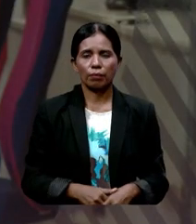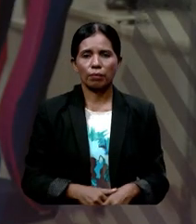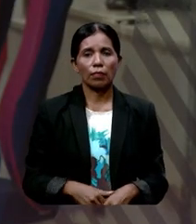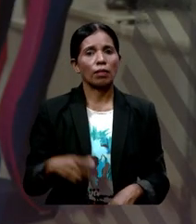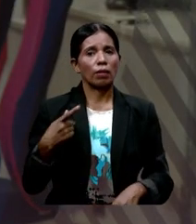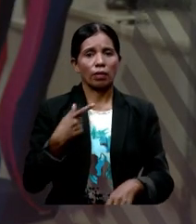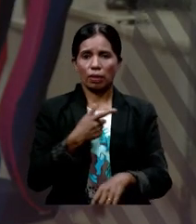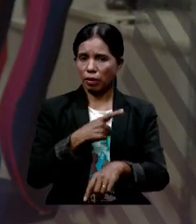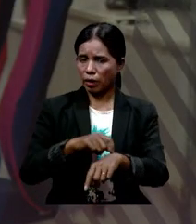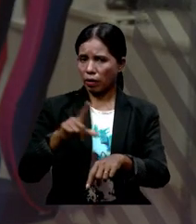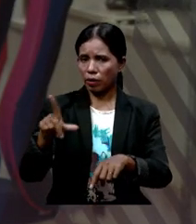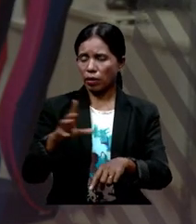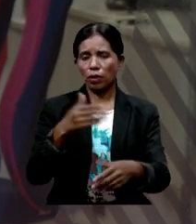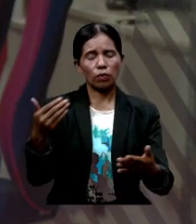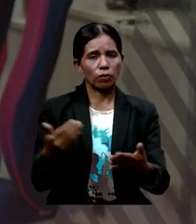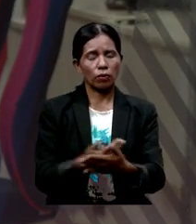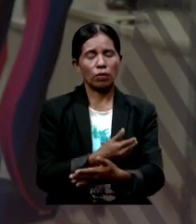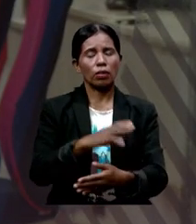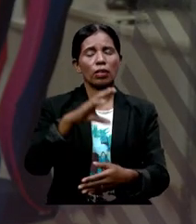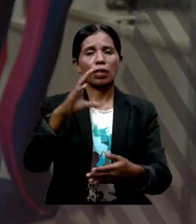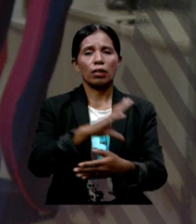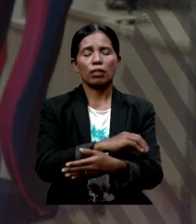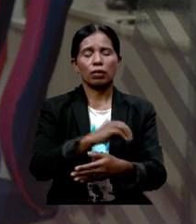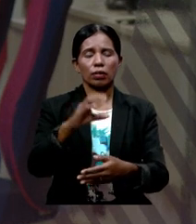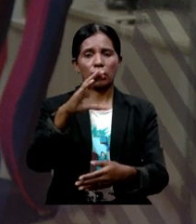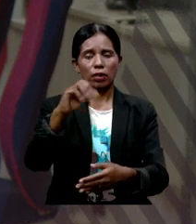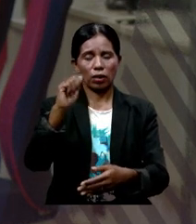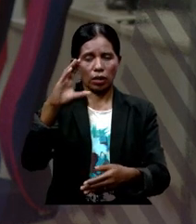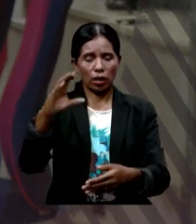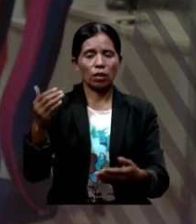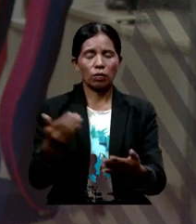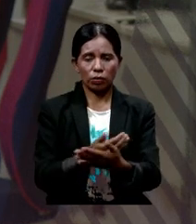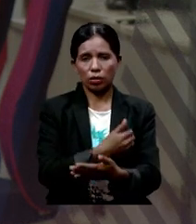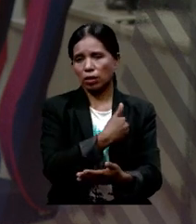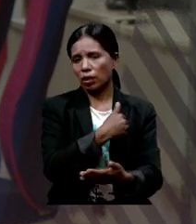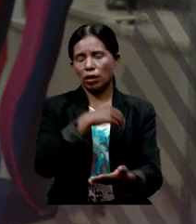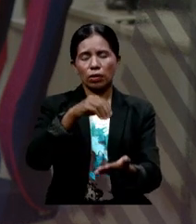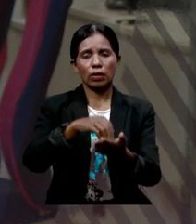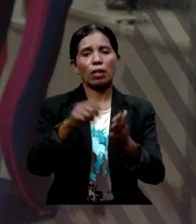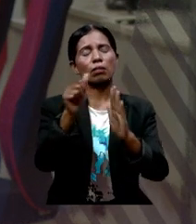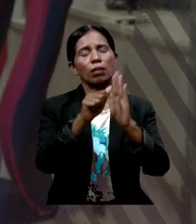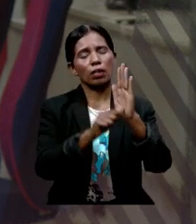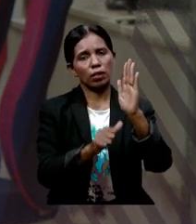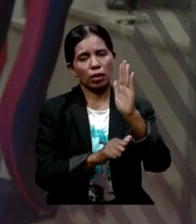Parlamento Nacional, Simona Lista foi um candidato ao comissário anticorrupção, mas bem se deputou e a agenda da